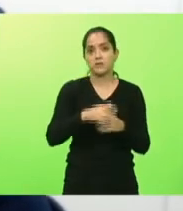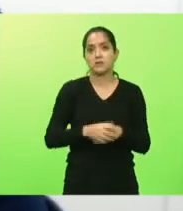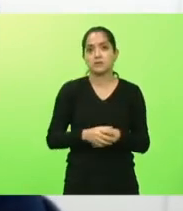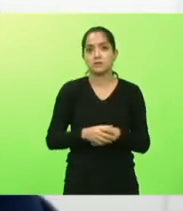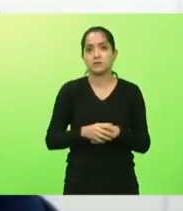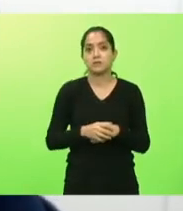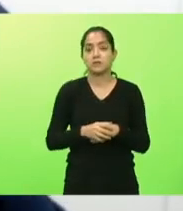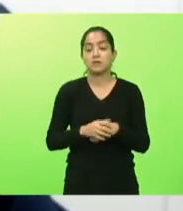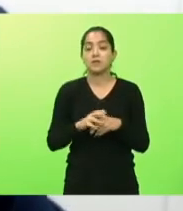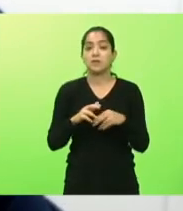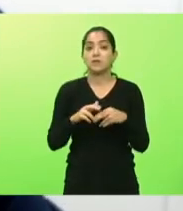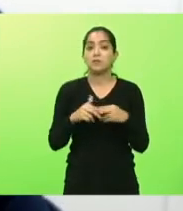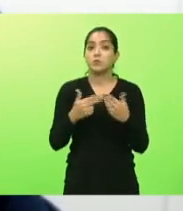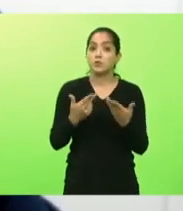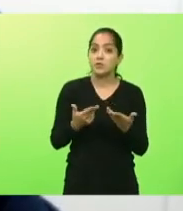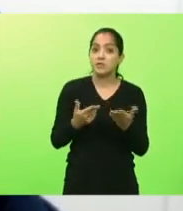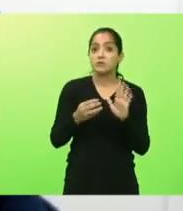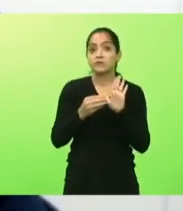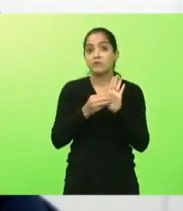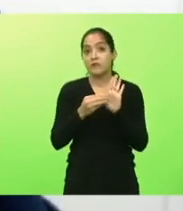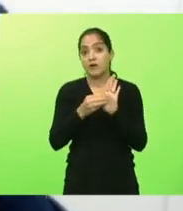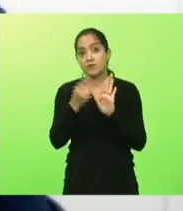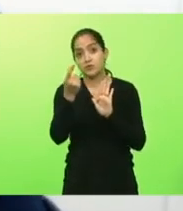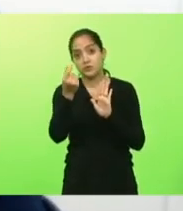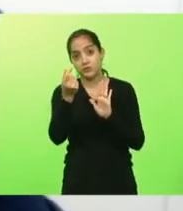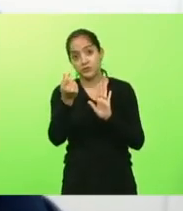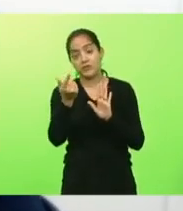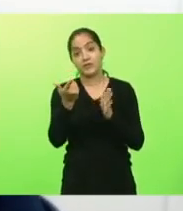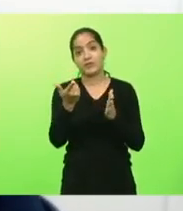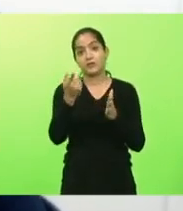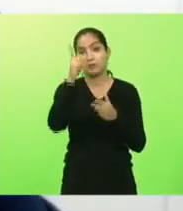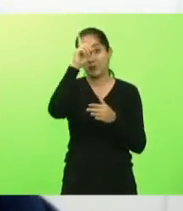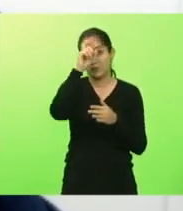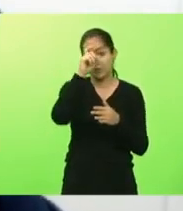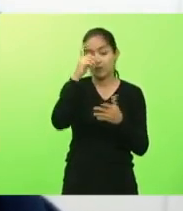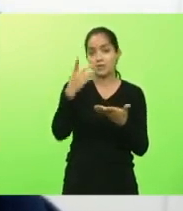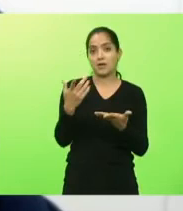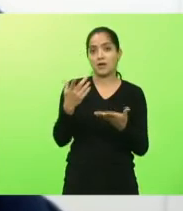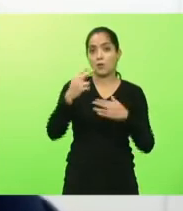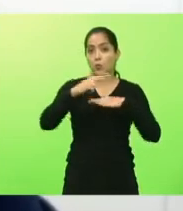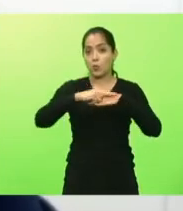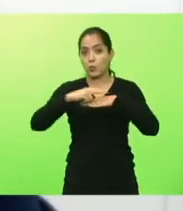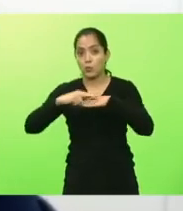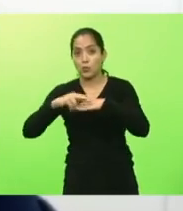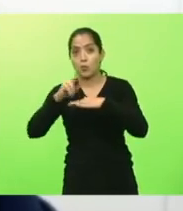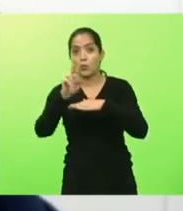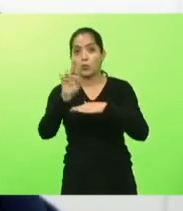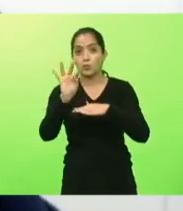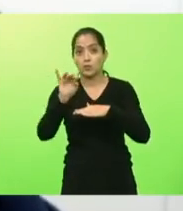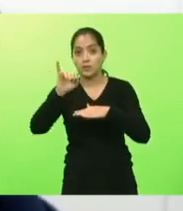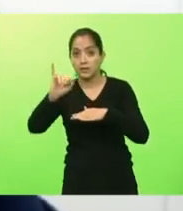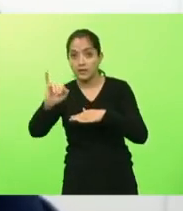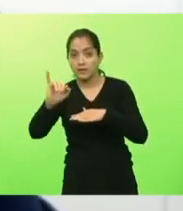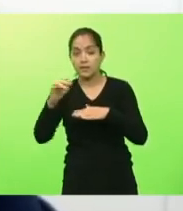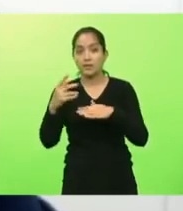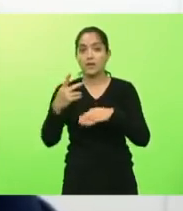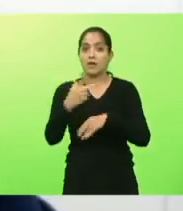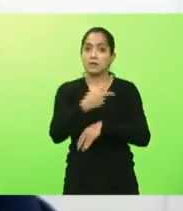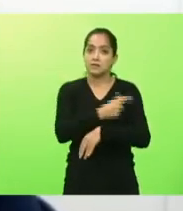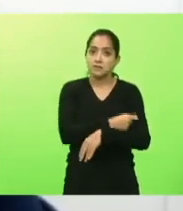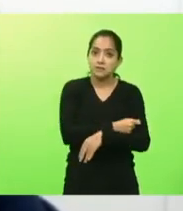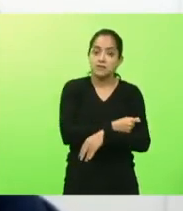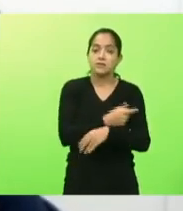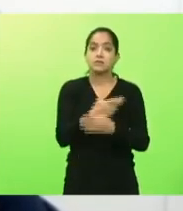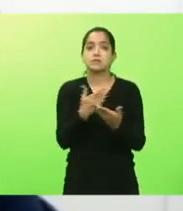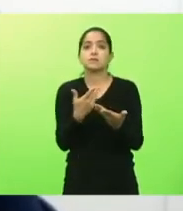isso, falta dinheiro lá no hospital, por isso falta UTI, por isso falta anestesia, por isso